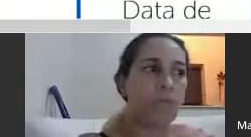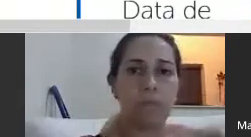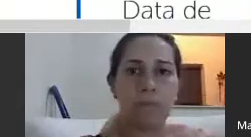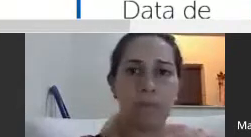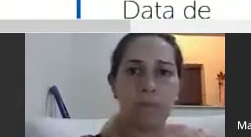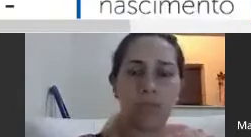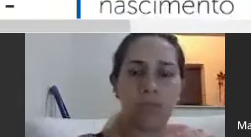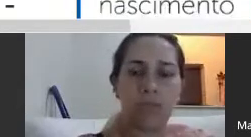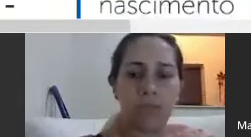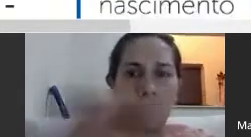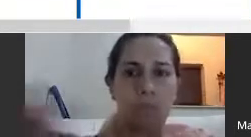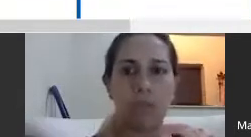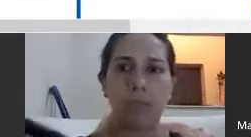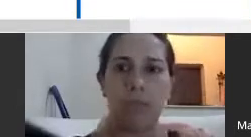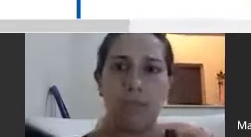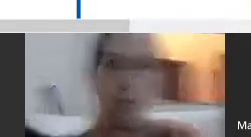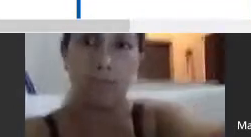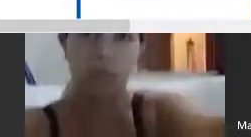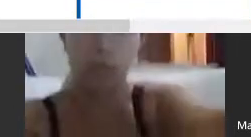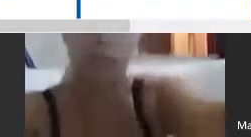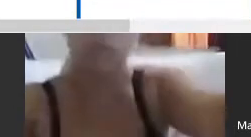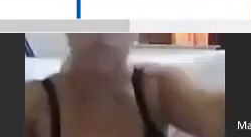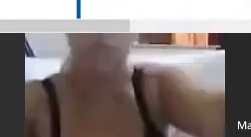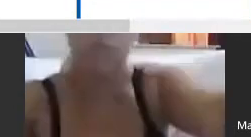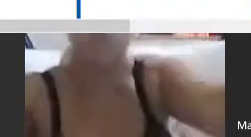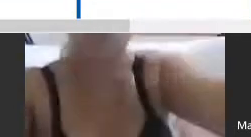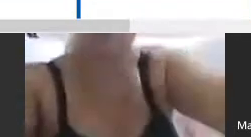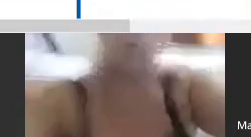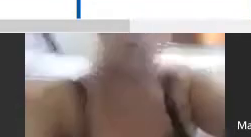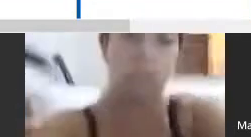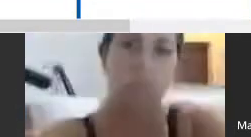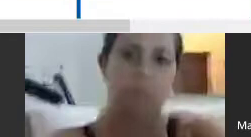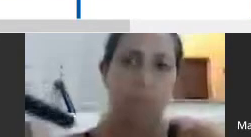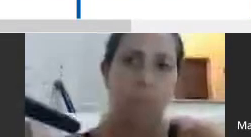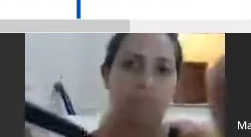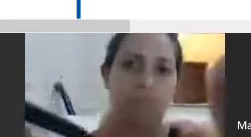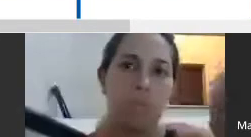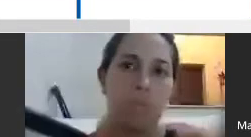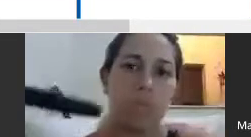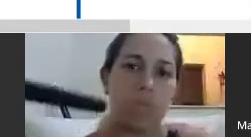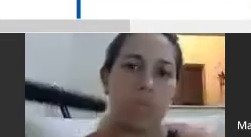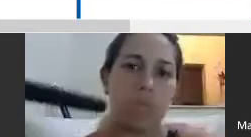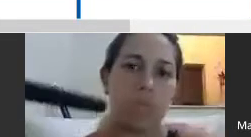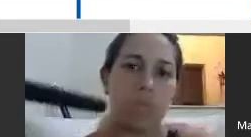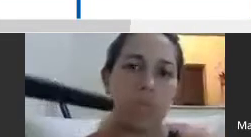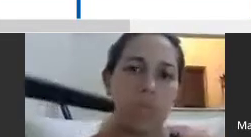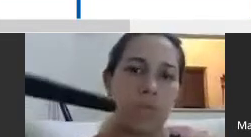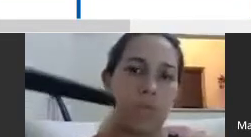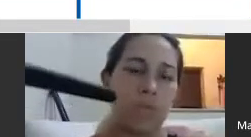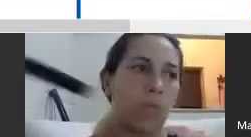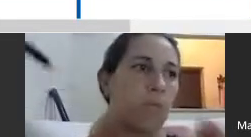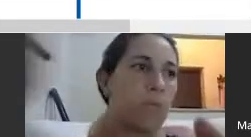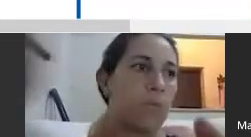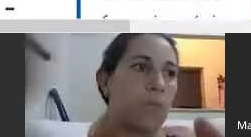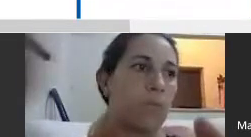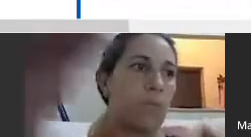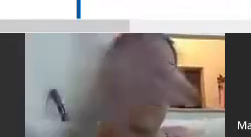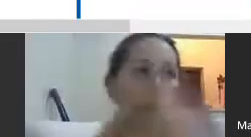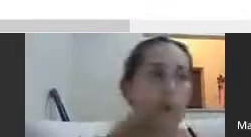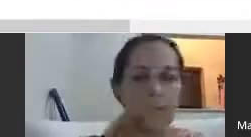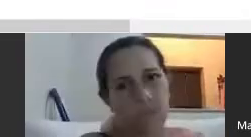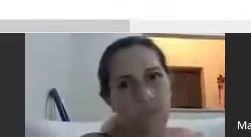lá o sistema, alguma coisa, eu ponho data no formato tal. Qual é a especificação, né? Fala restrição, mas especificando o